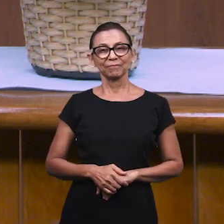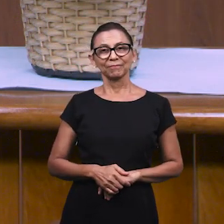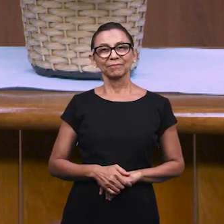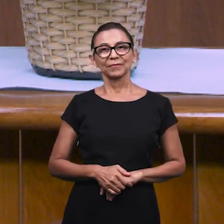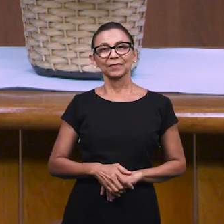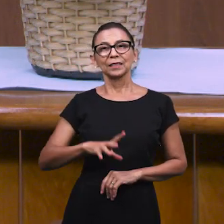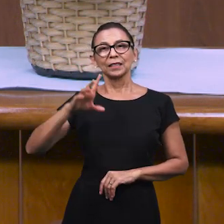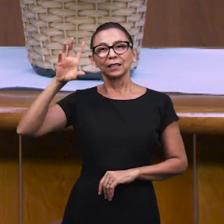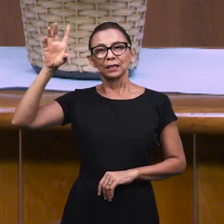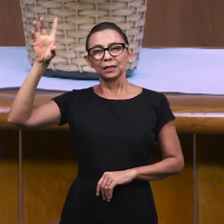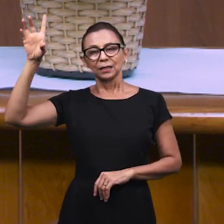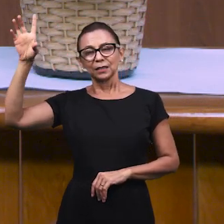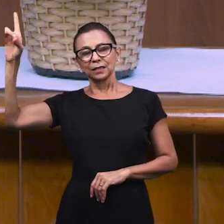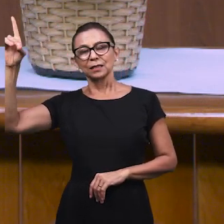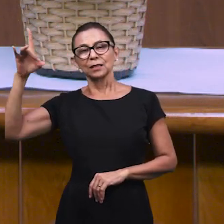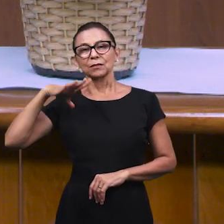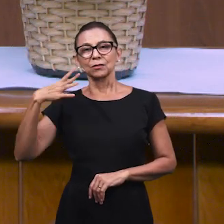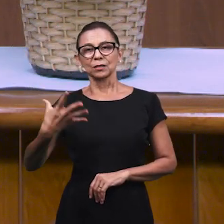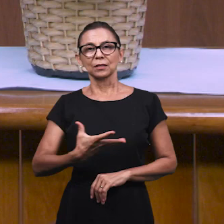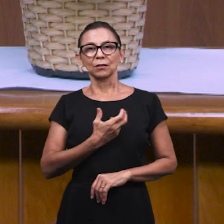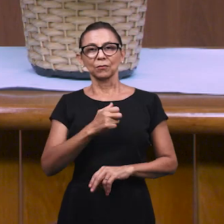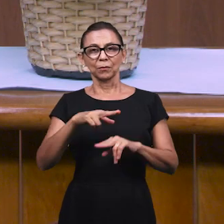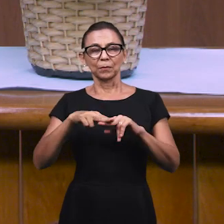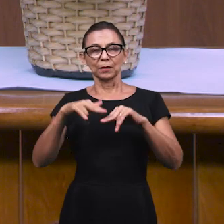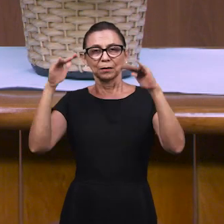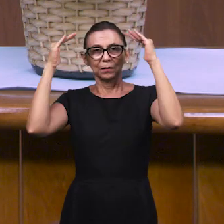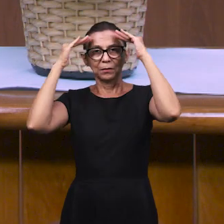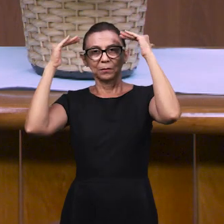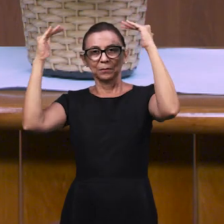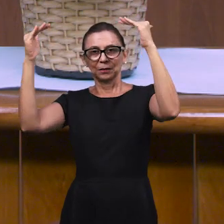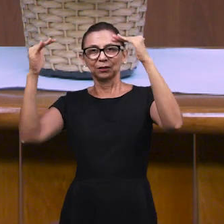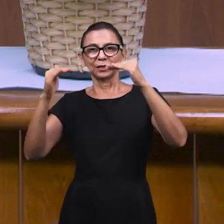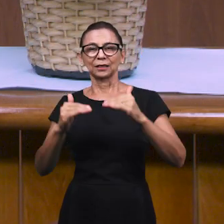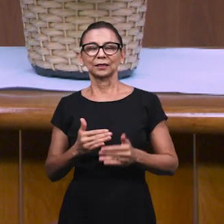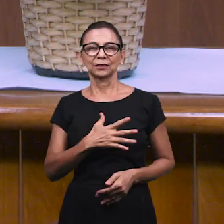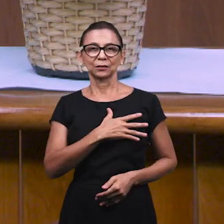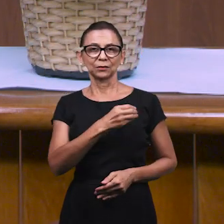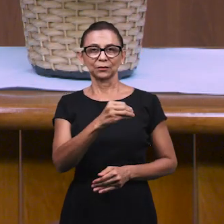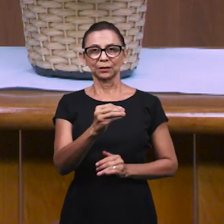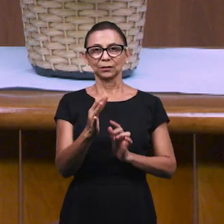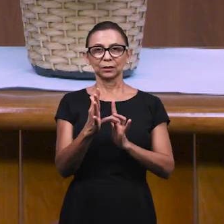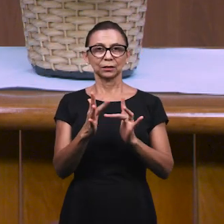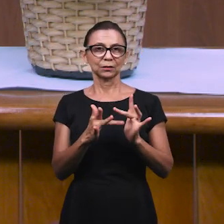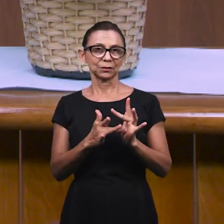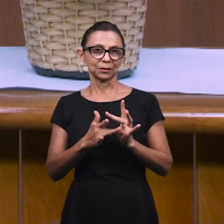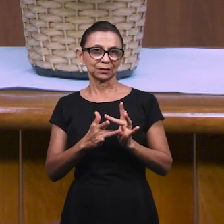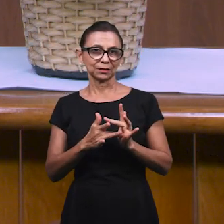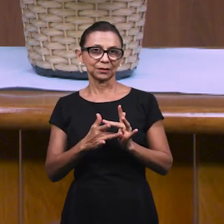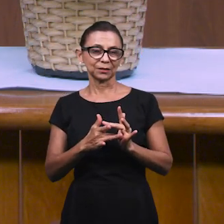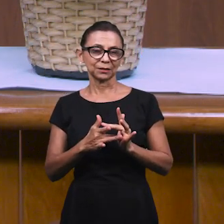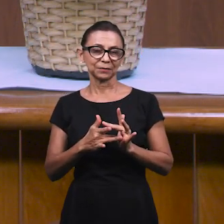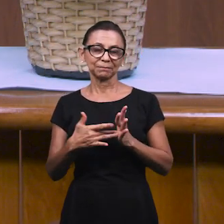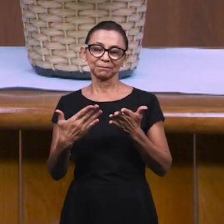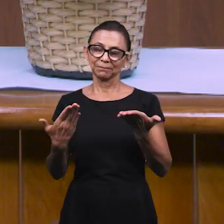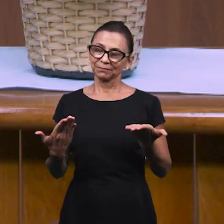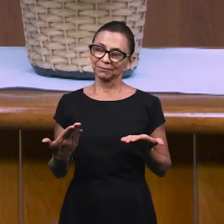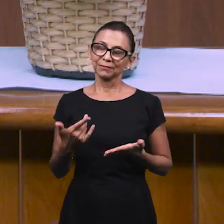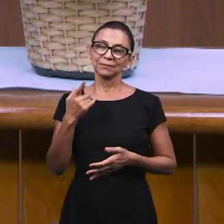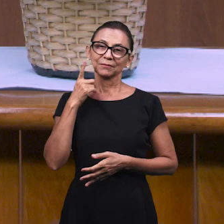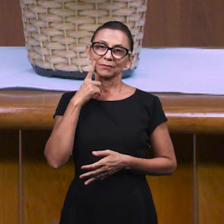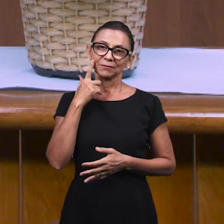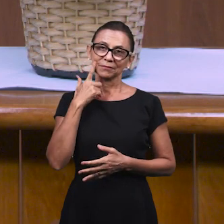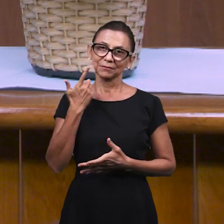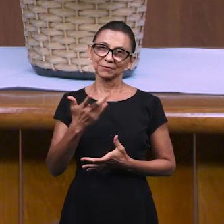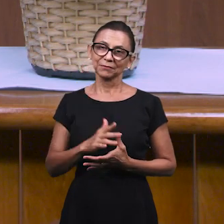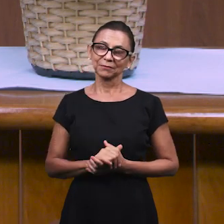de resgatar o homem pela obediência. E assim, nós voltamos. Por isso que nós vemos aquilo que o Senhor tem